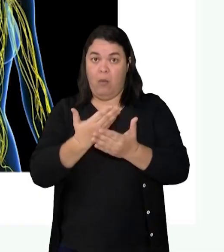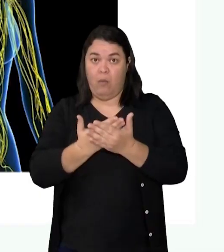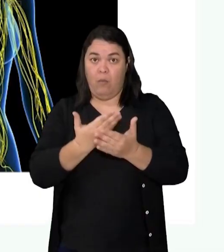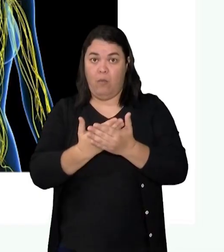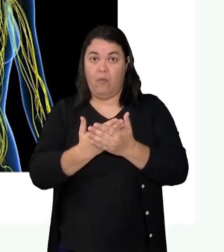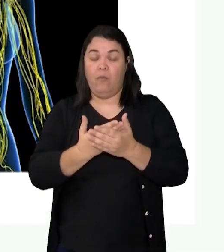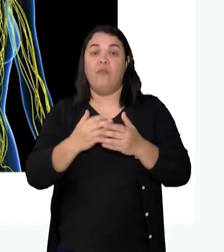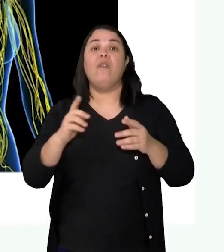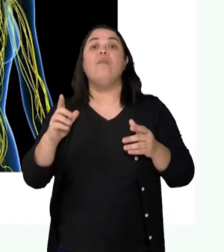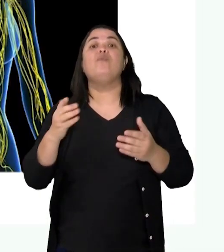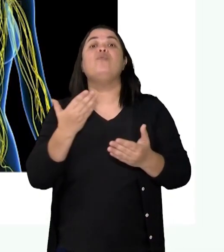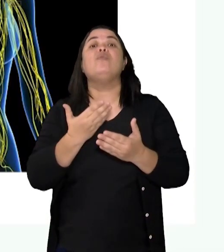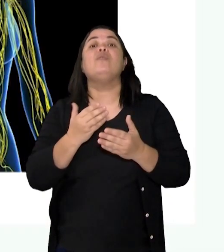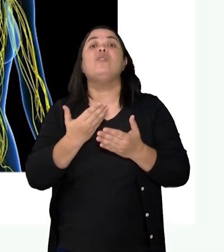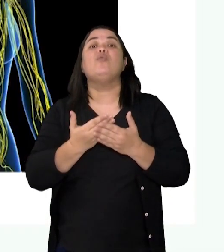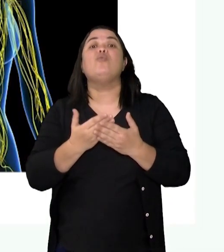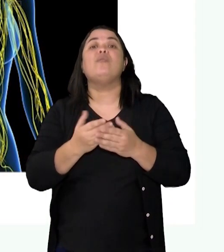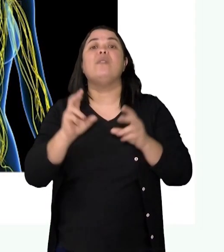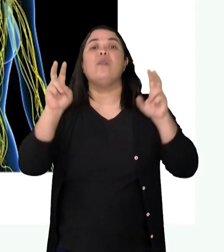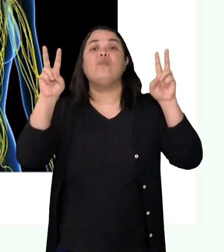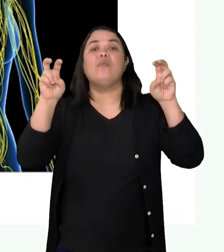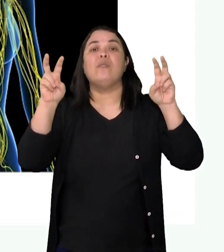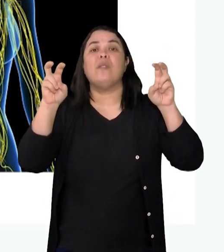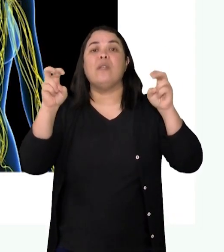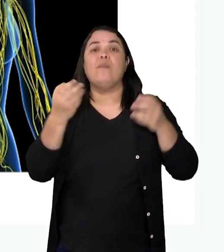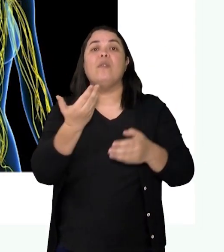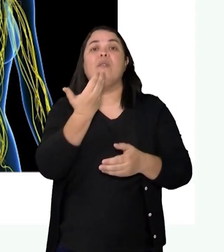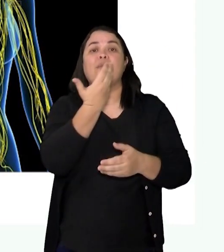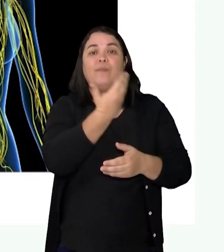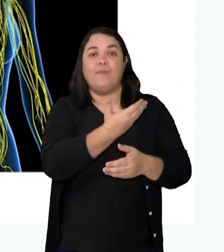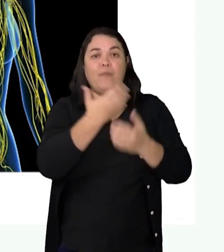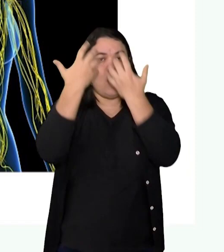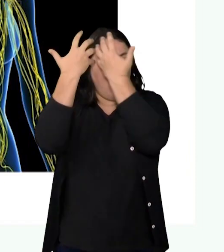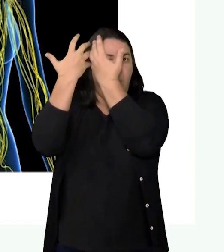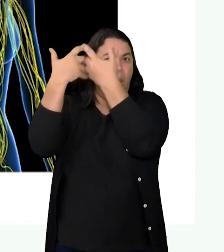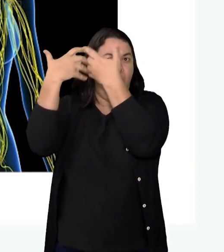aula pela TV Educação, tá? E a gente vai falar um